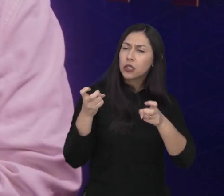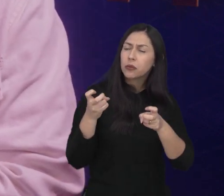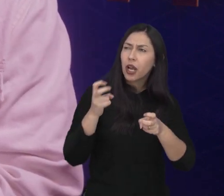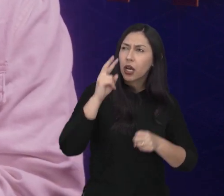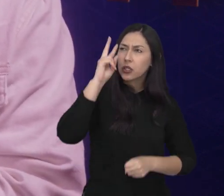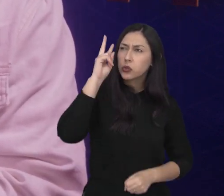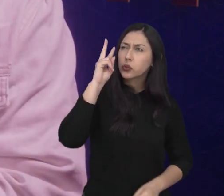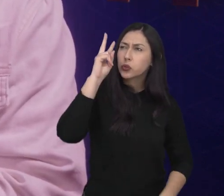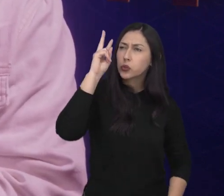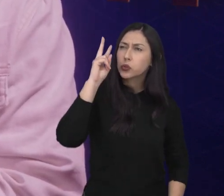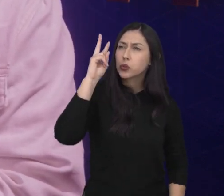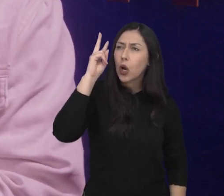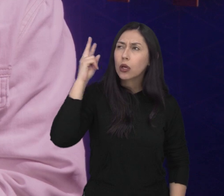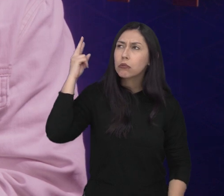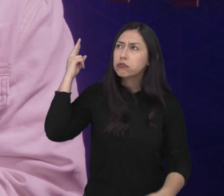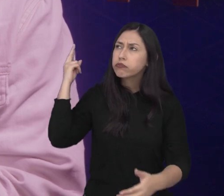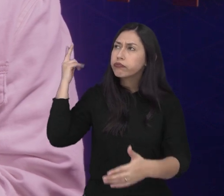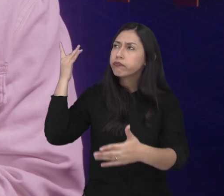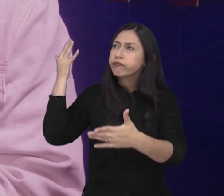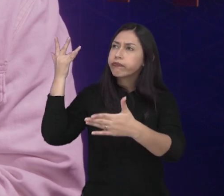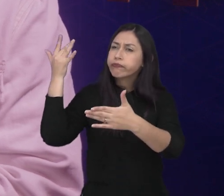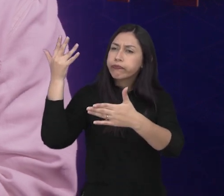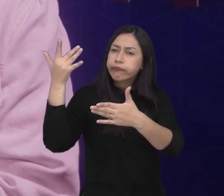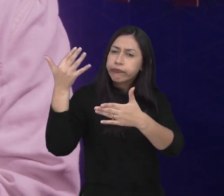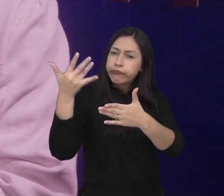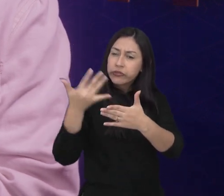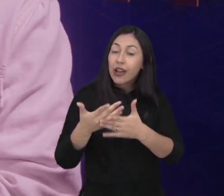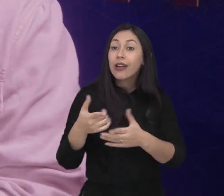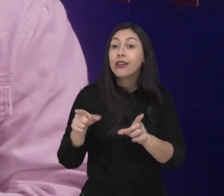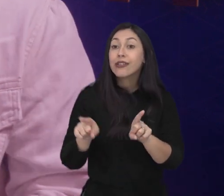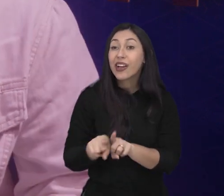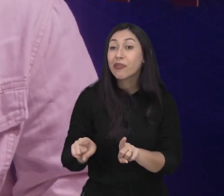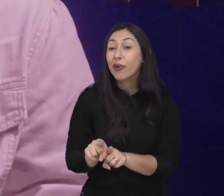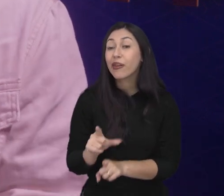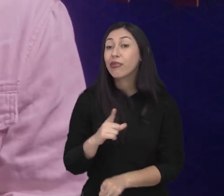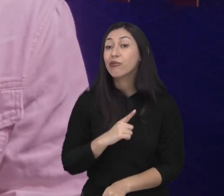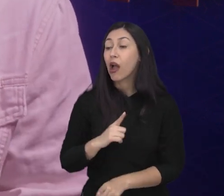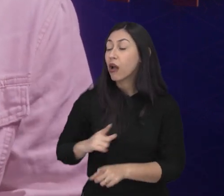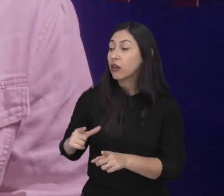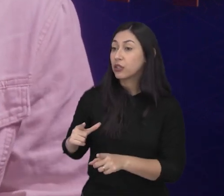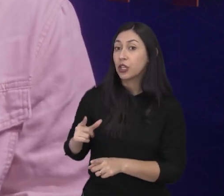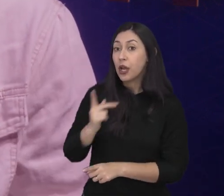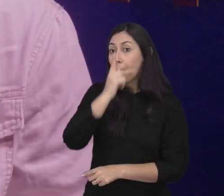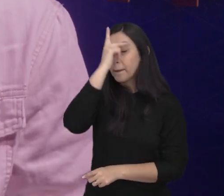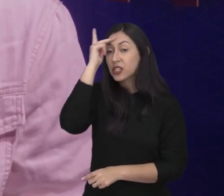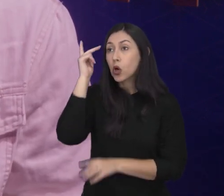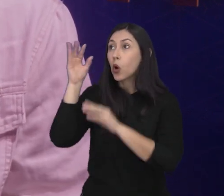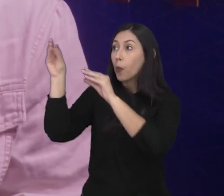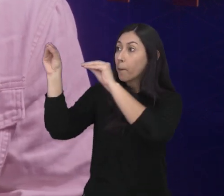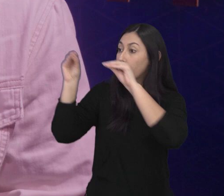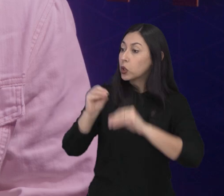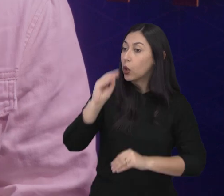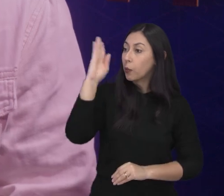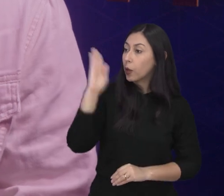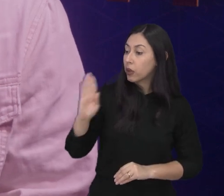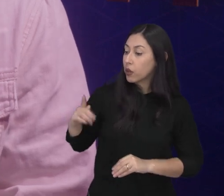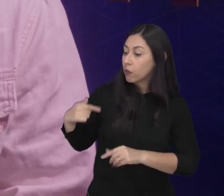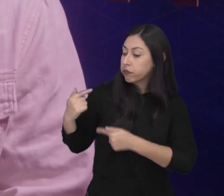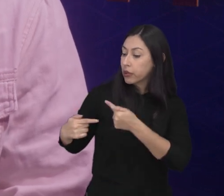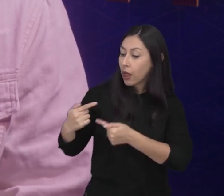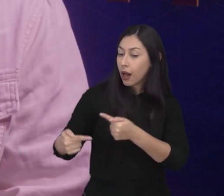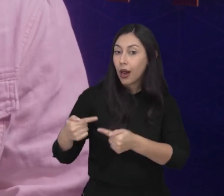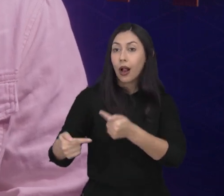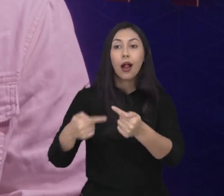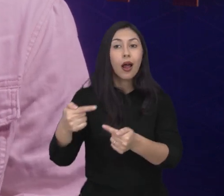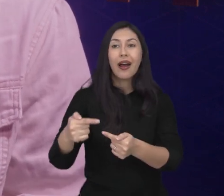Brasil, a gente tem descendentes já de imigrantes aqui no Brasil, que isso